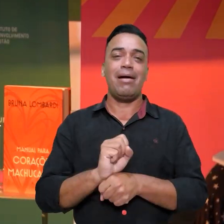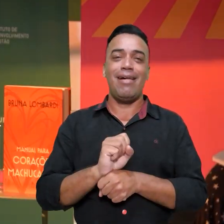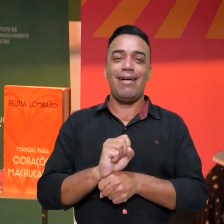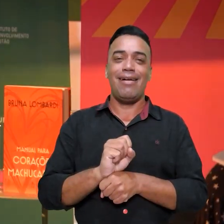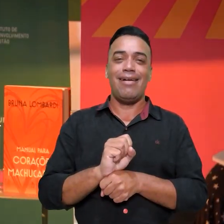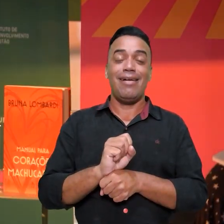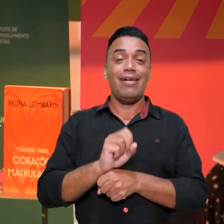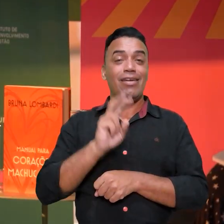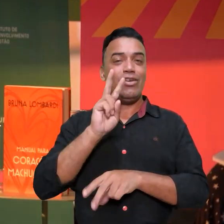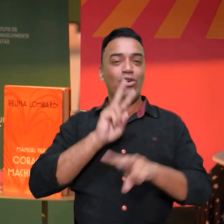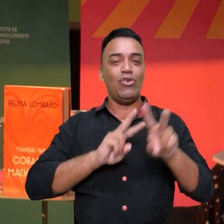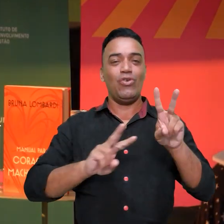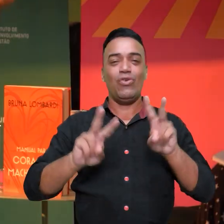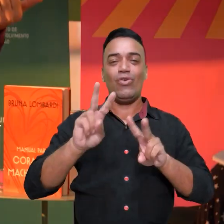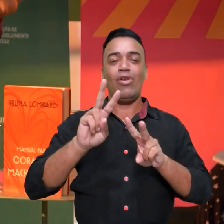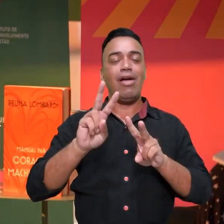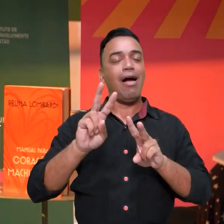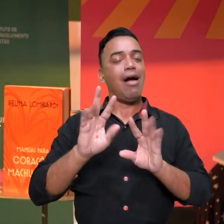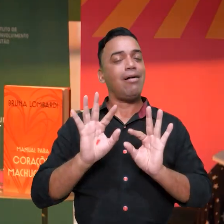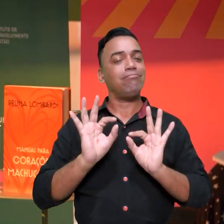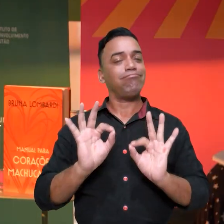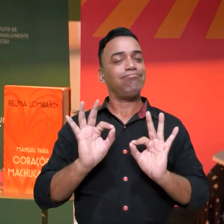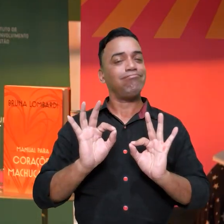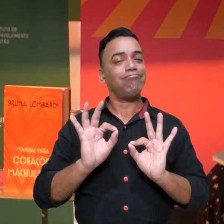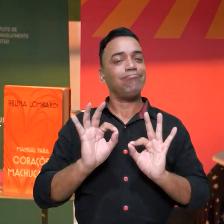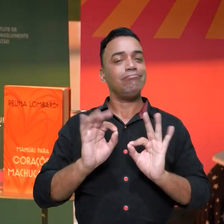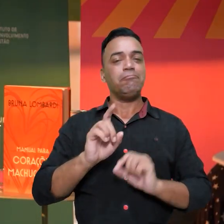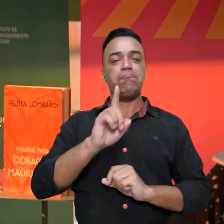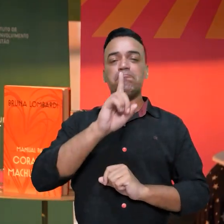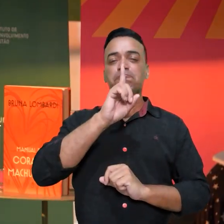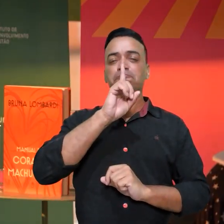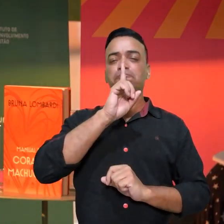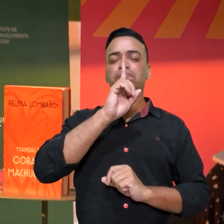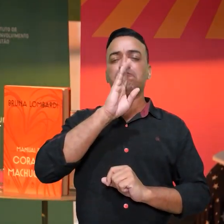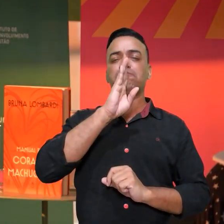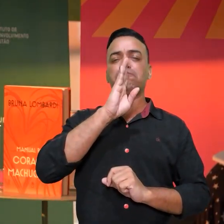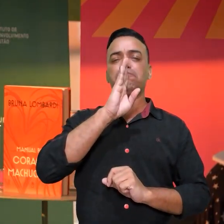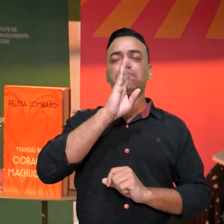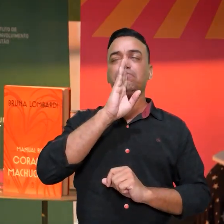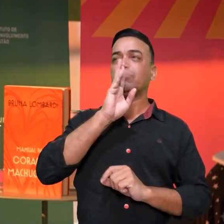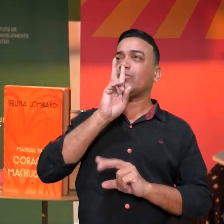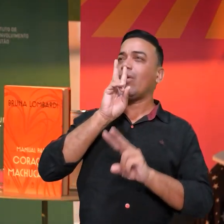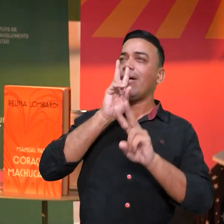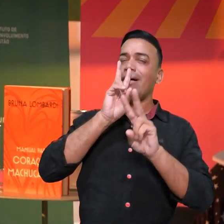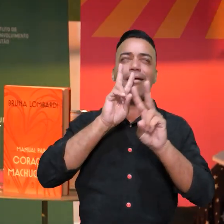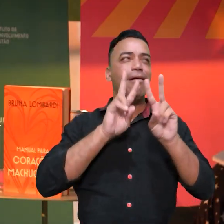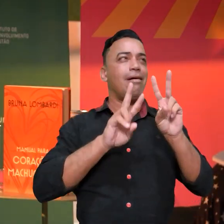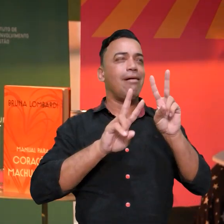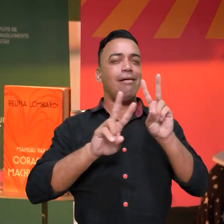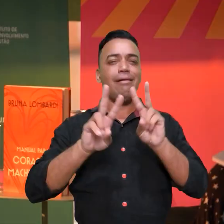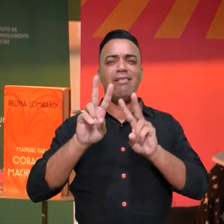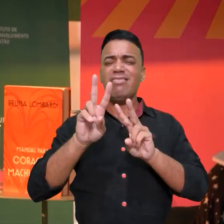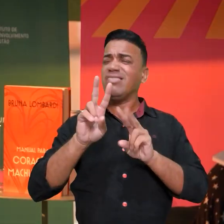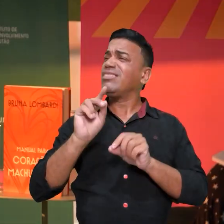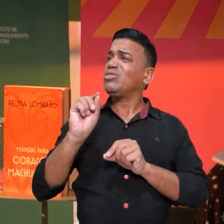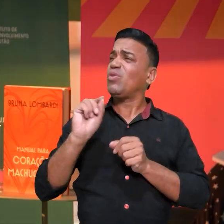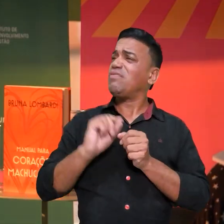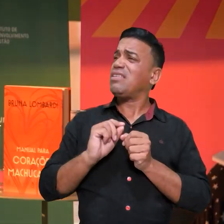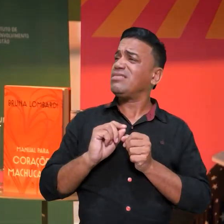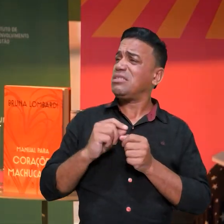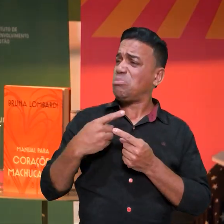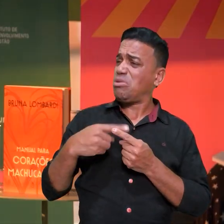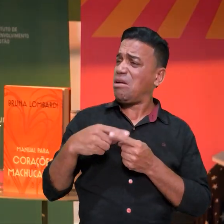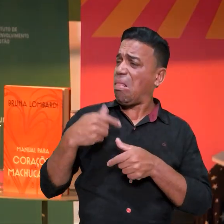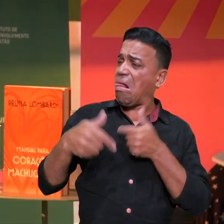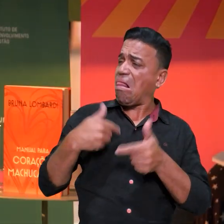olhar para ter o luxo do silêncio, o luxo da autoobservação. Você pensa, o que eu estou fazendo? Por que eu estou